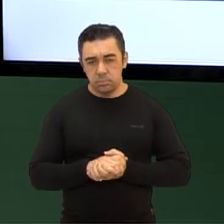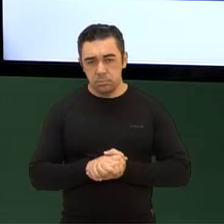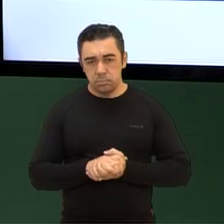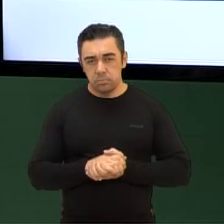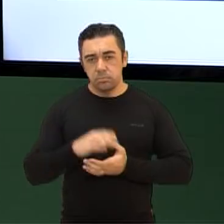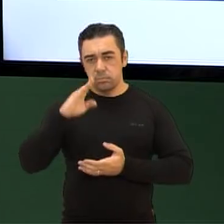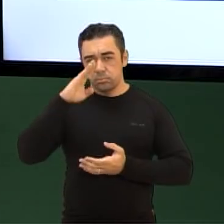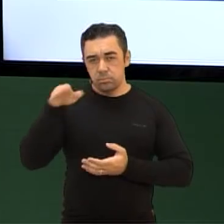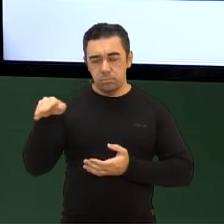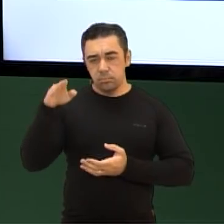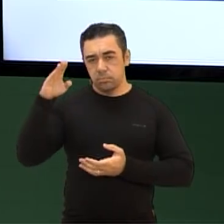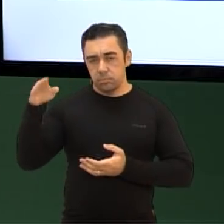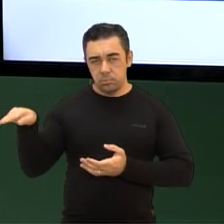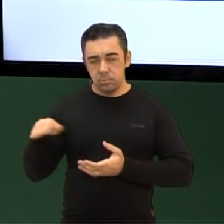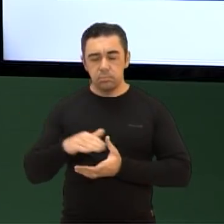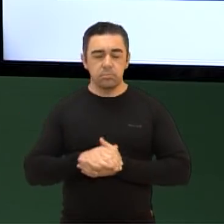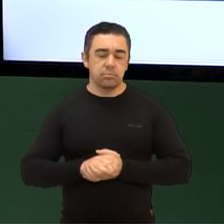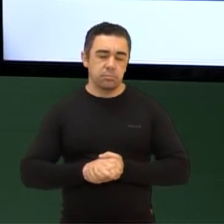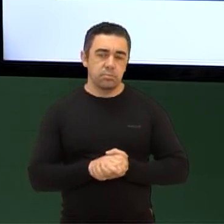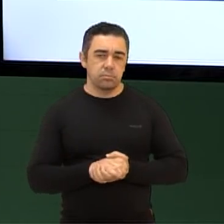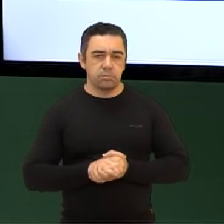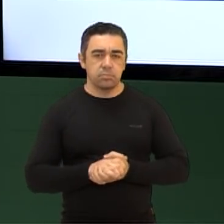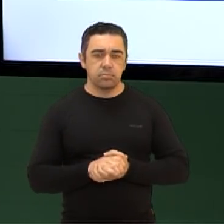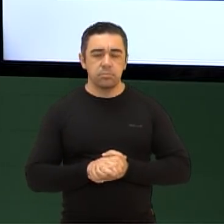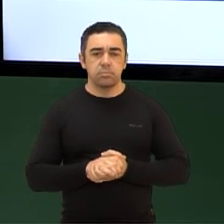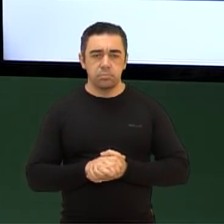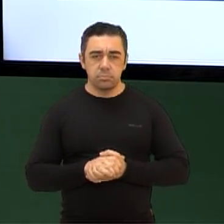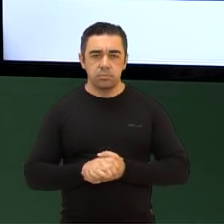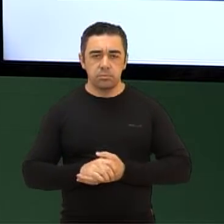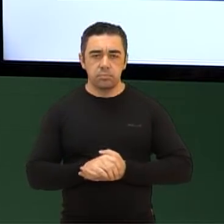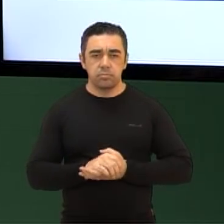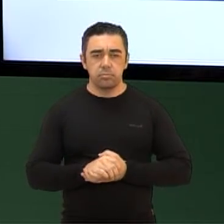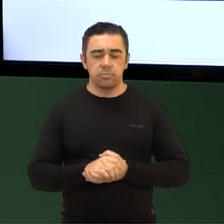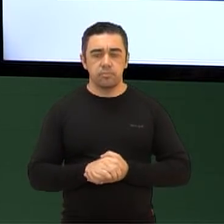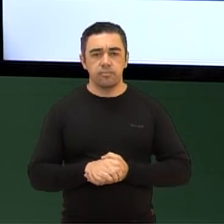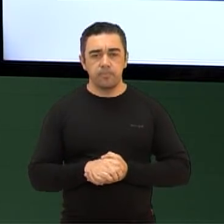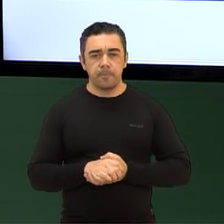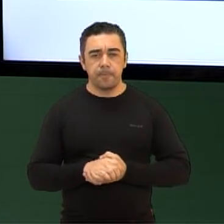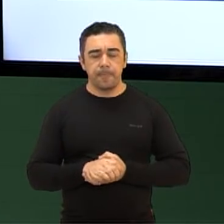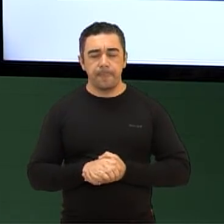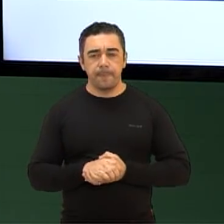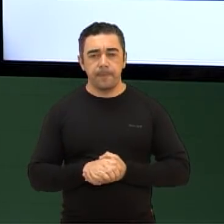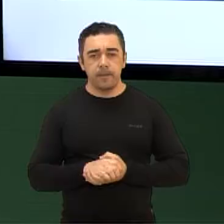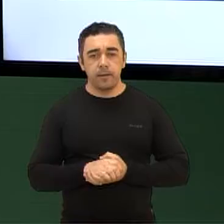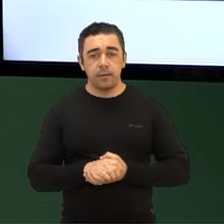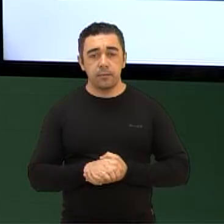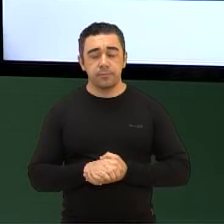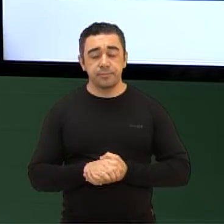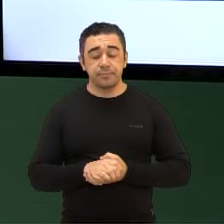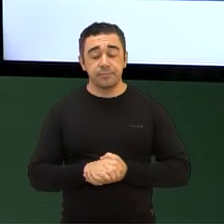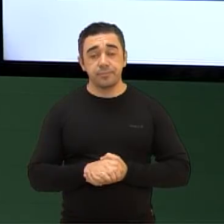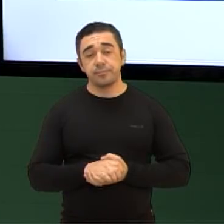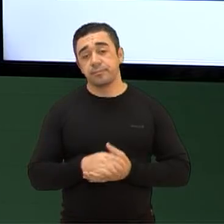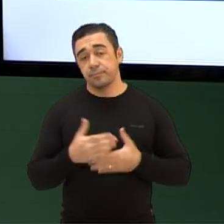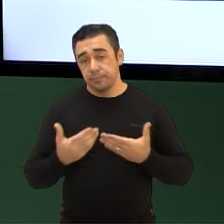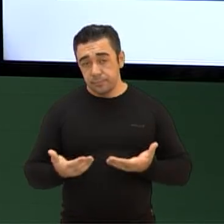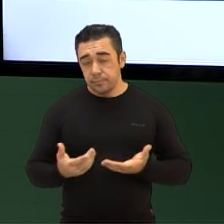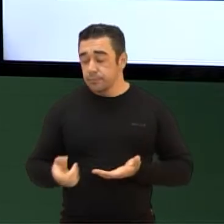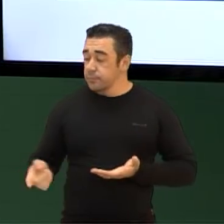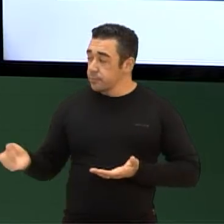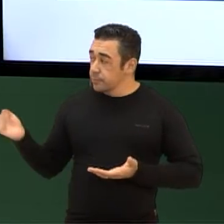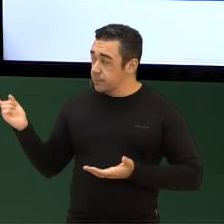1 e tenho 1, o que acontece com eles? Eu posso eliminá-los. O que me